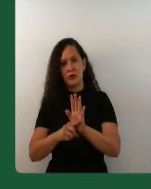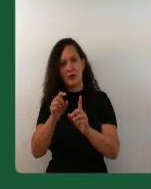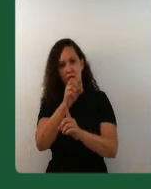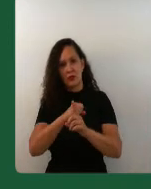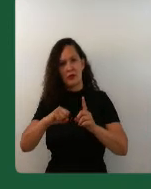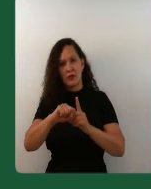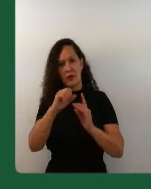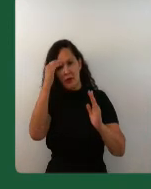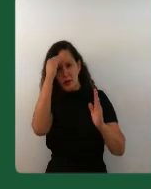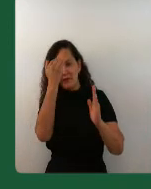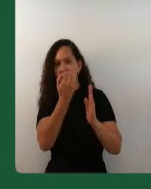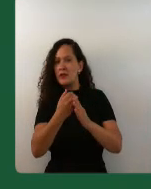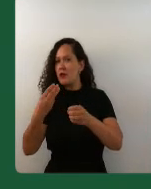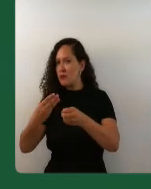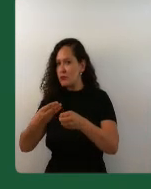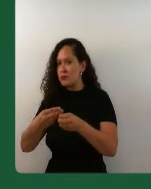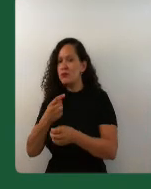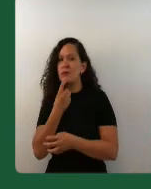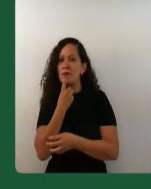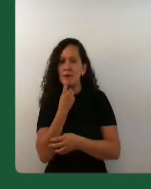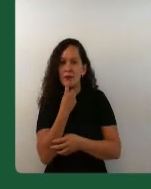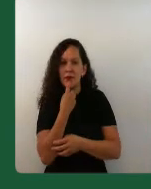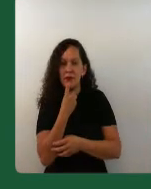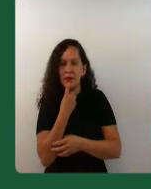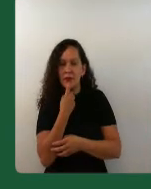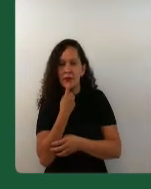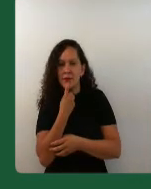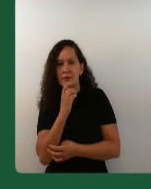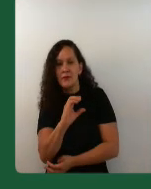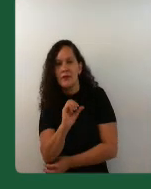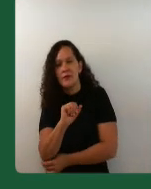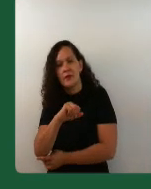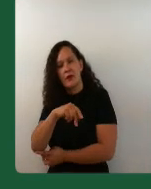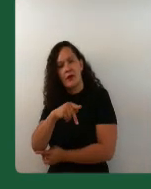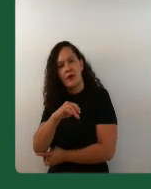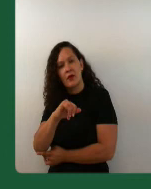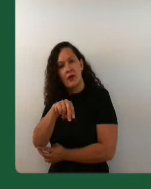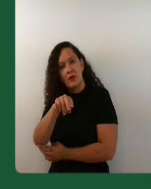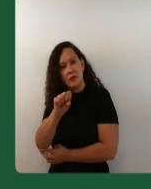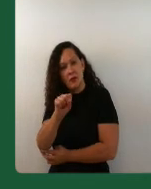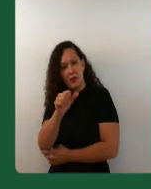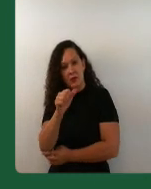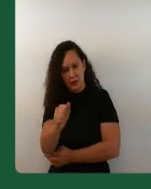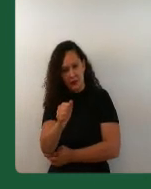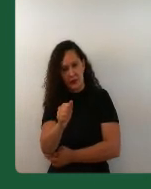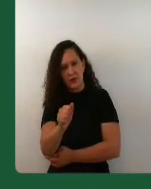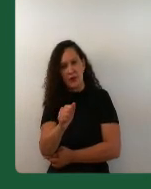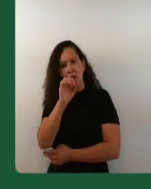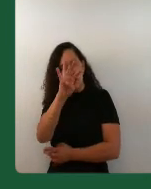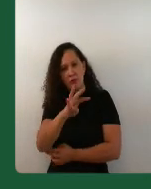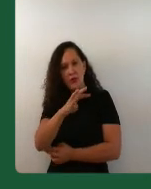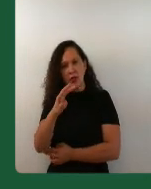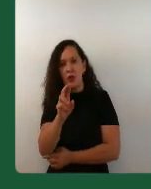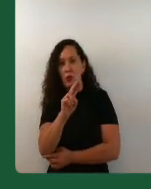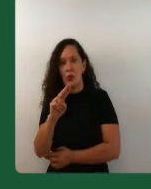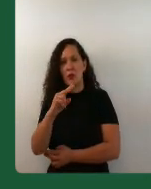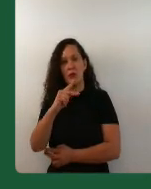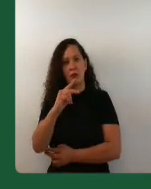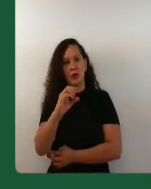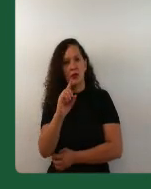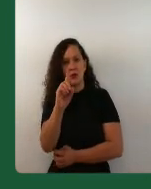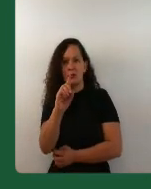serviço reconhecido pelo município de Campinas. Então, aqui existe uma rede que a gente chama de rede PCD, que é